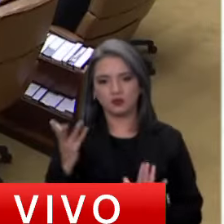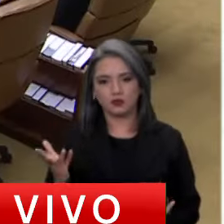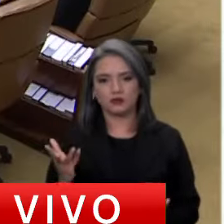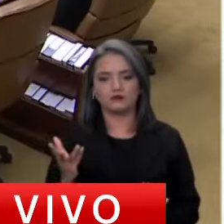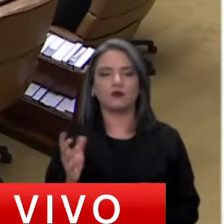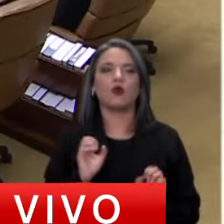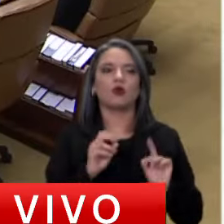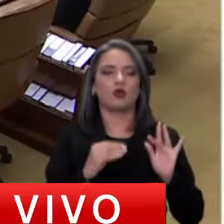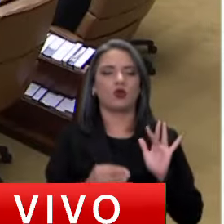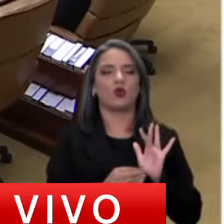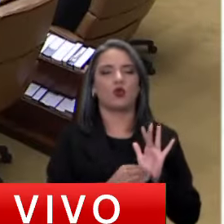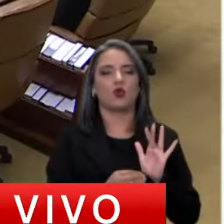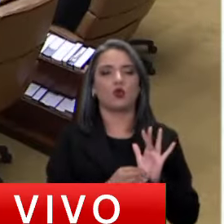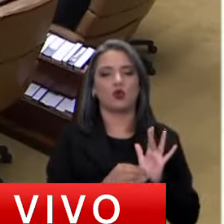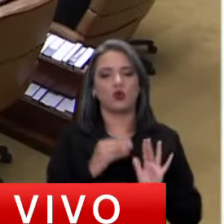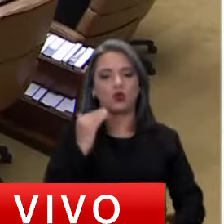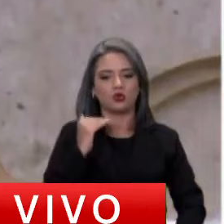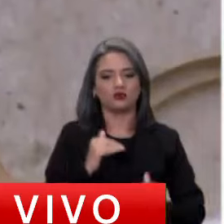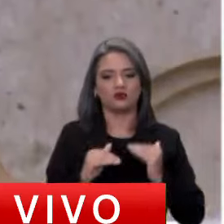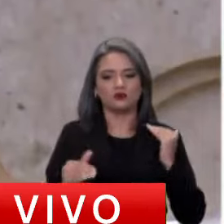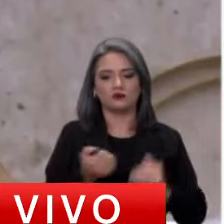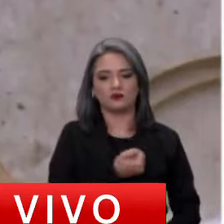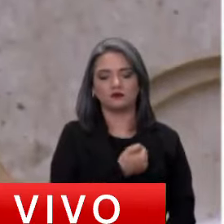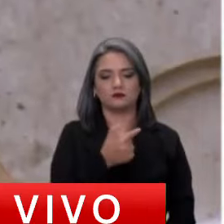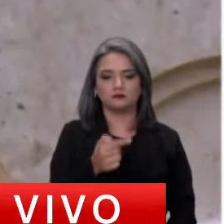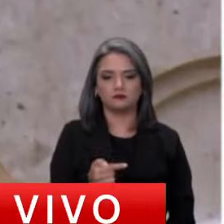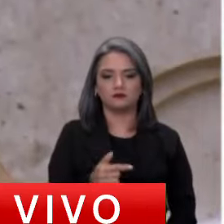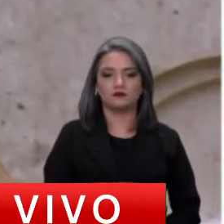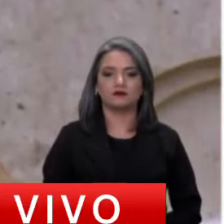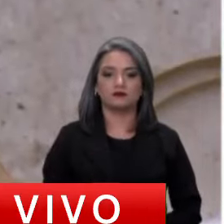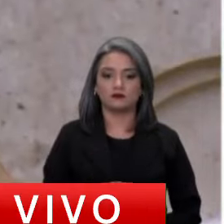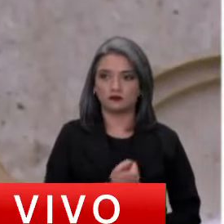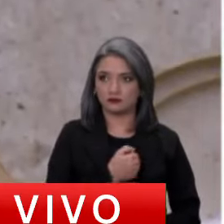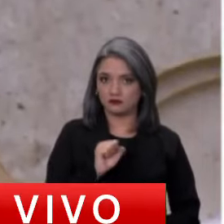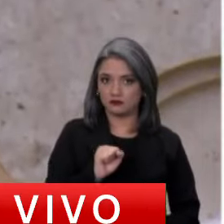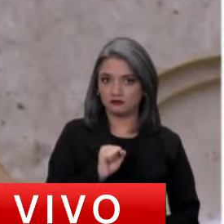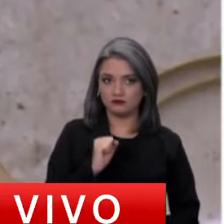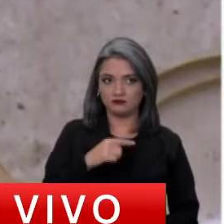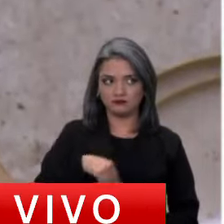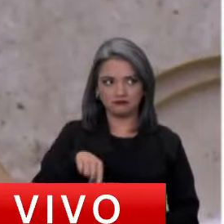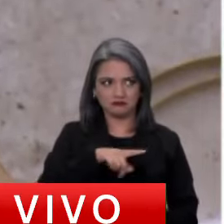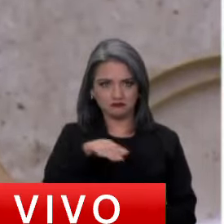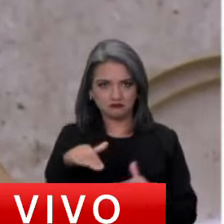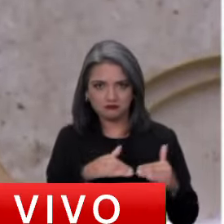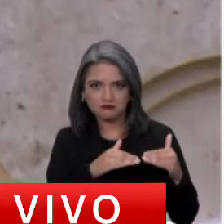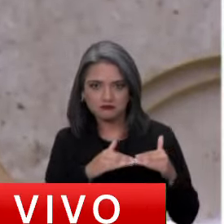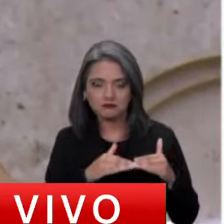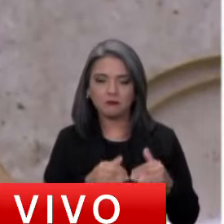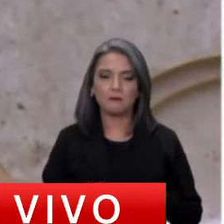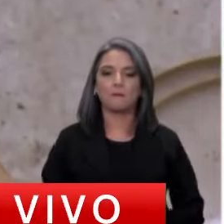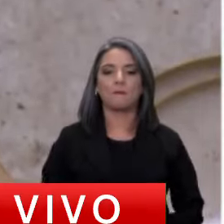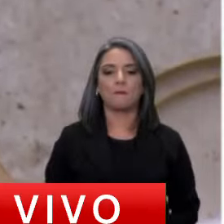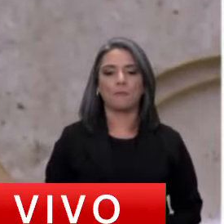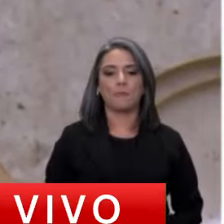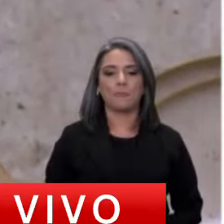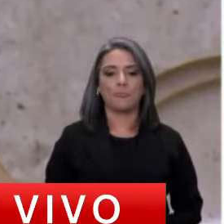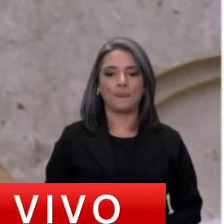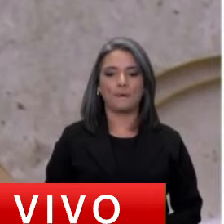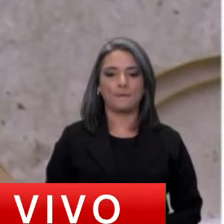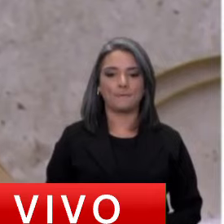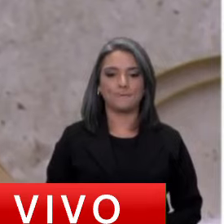de maconha para uso pessoal já não é mais considerado um crime já não tem mais ali os efeitos penais né